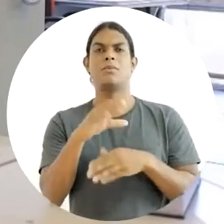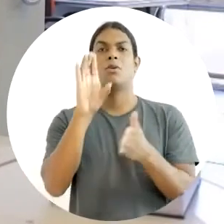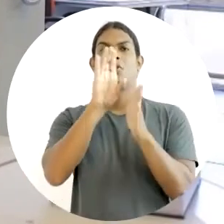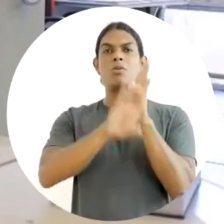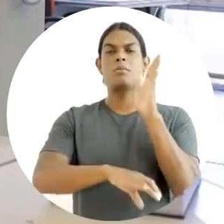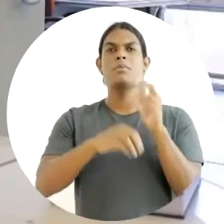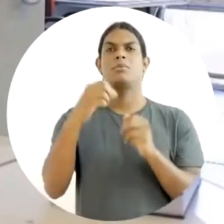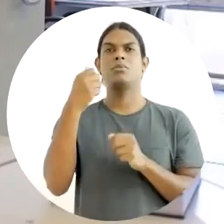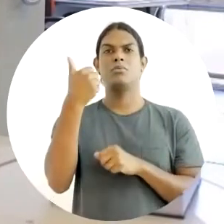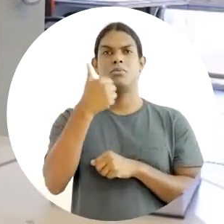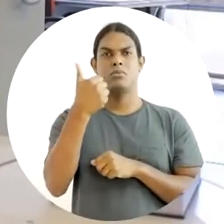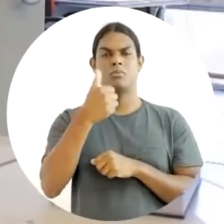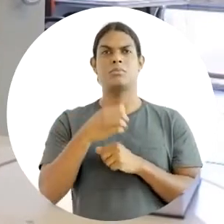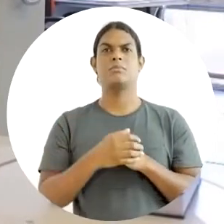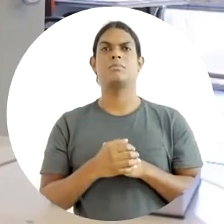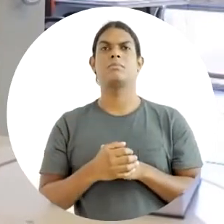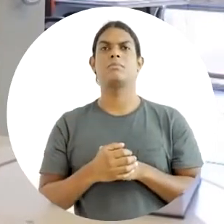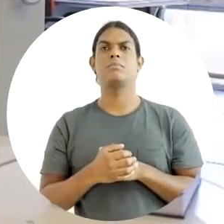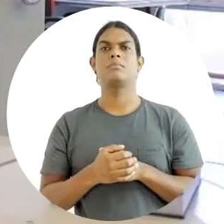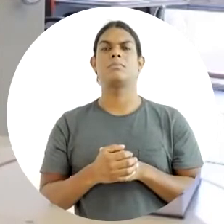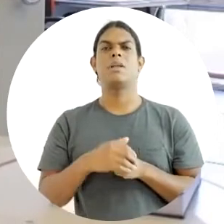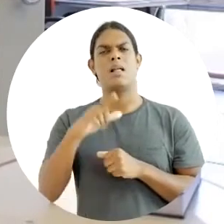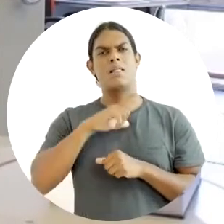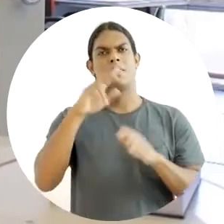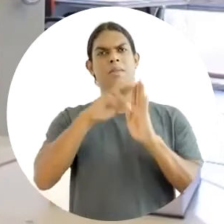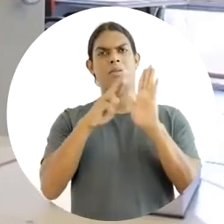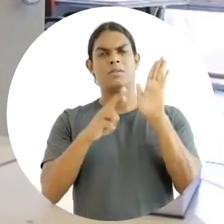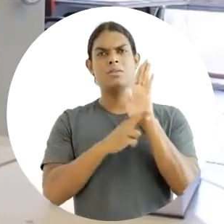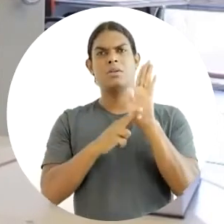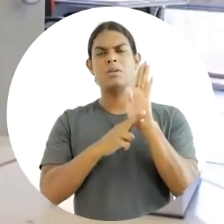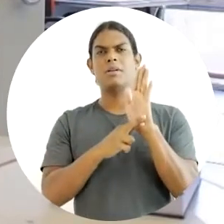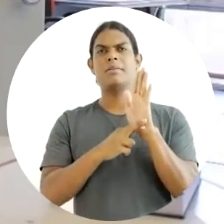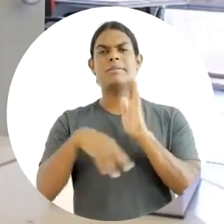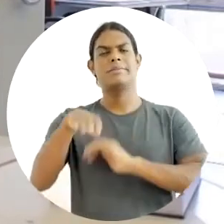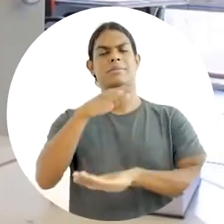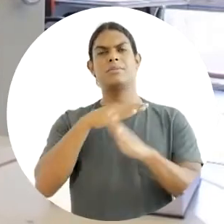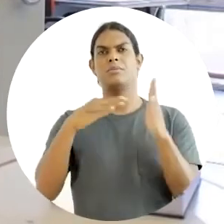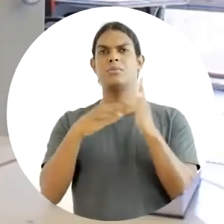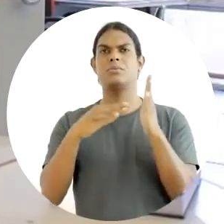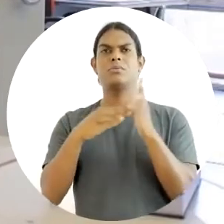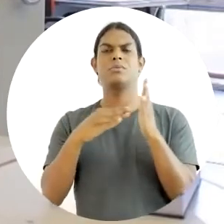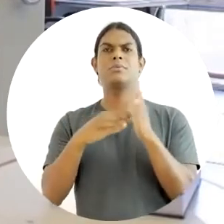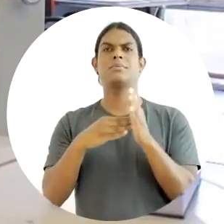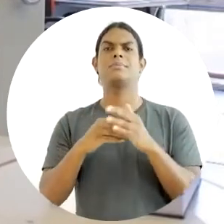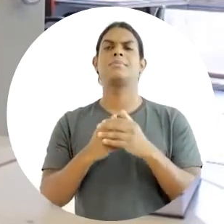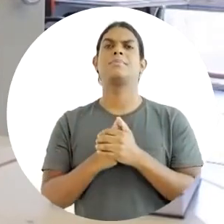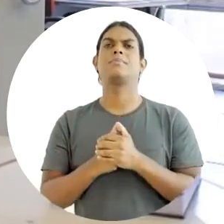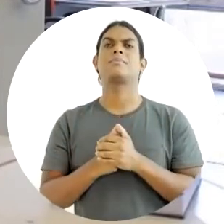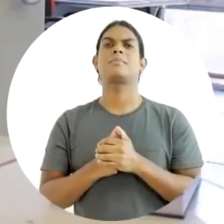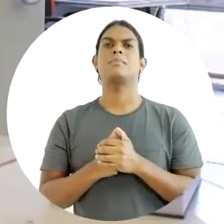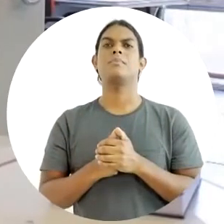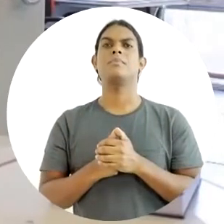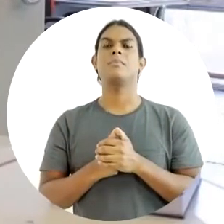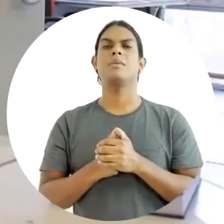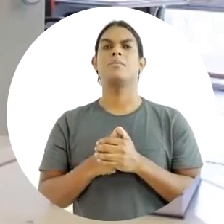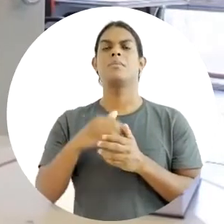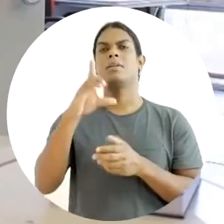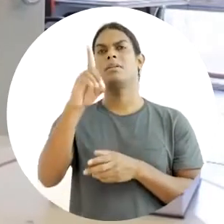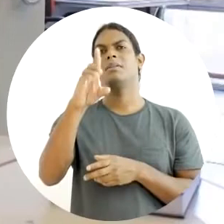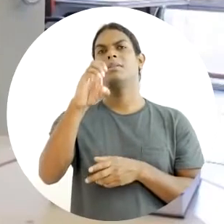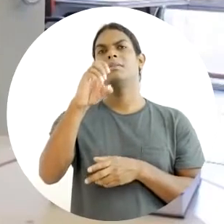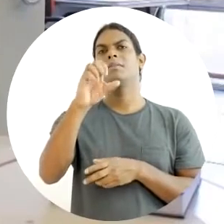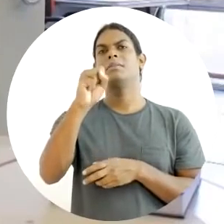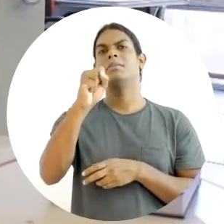do Código, ele contém as regras gerais para a descrição física de acervos. Então, é preciso sempre